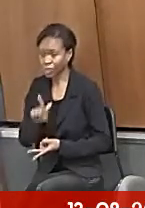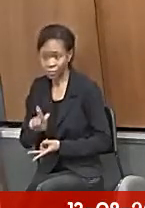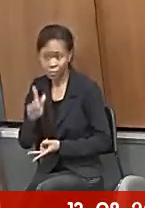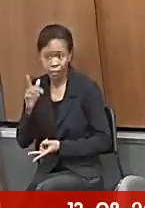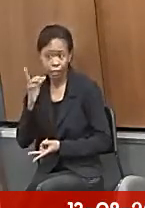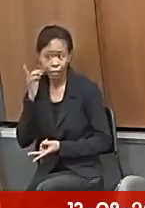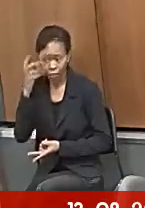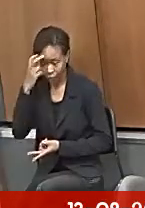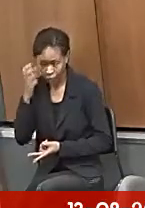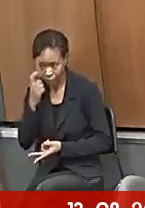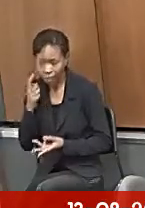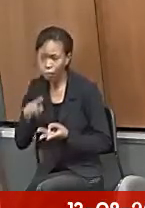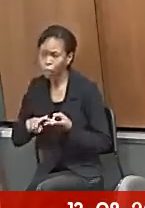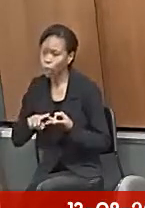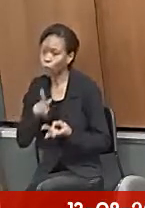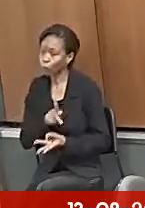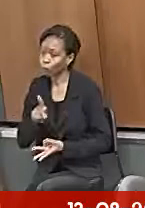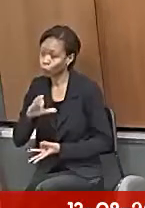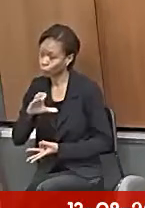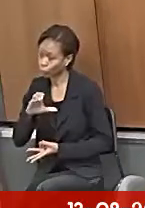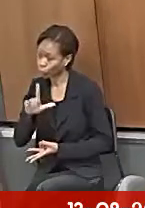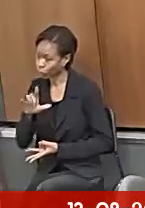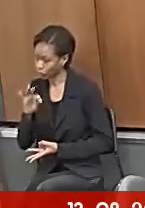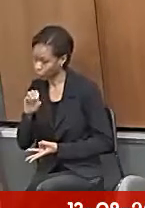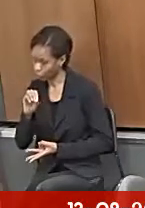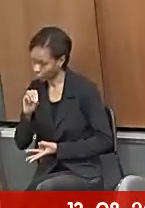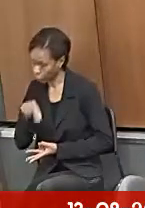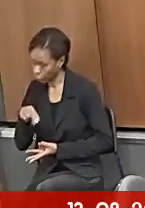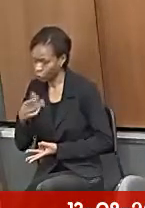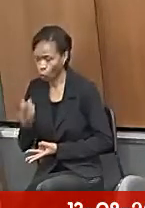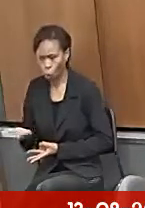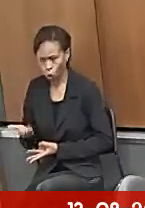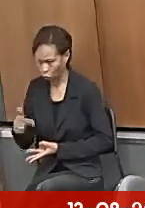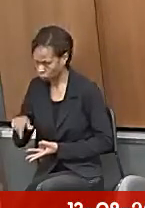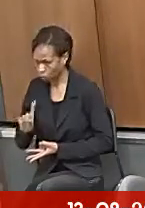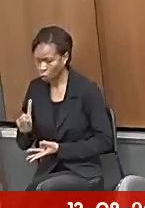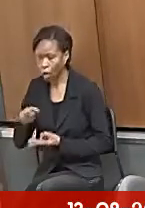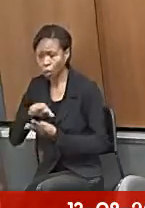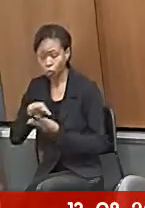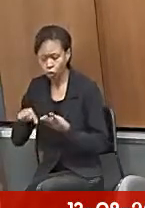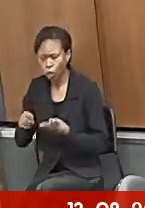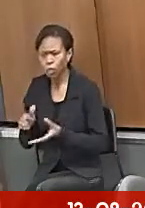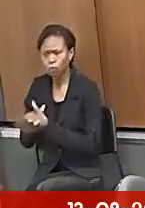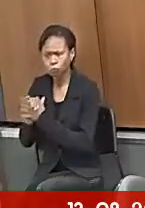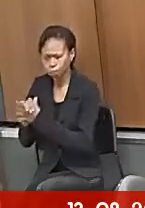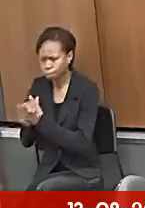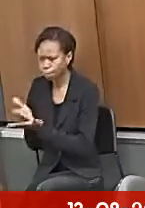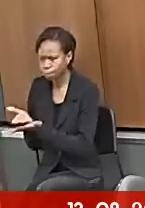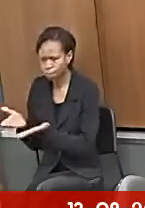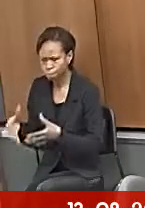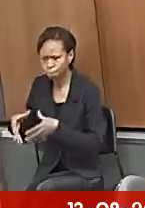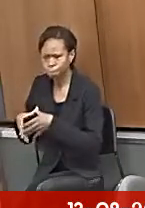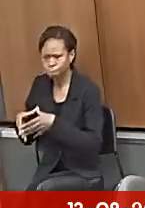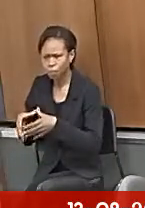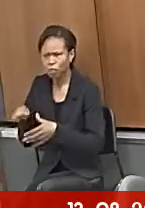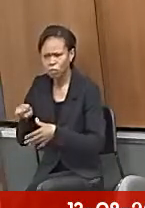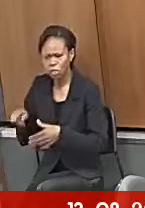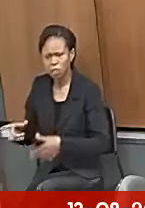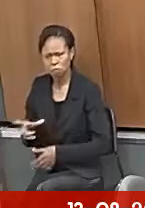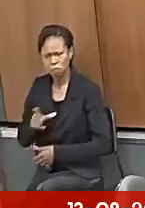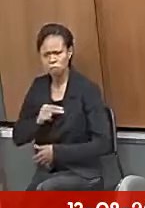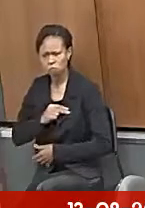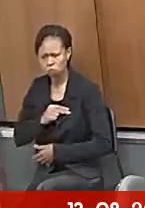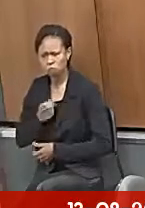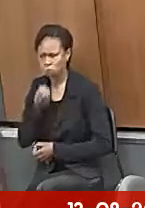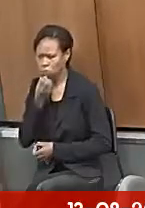estar aqui presente hoje pra todos aqui em conjunto homenageá-los vocês merecem eu tive na final lá deputado